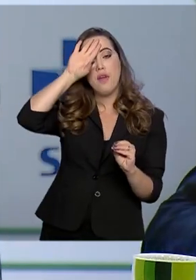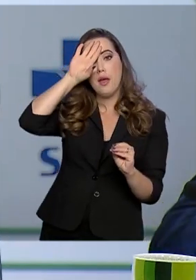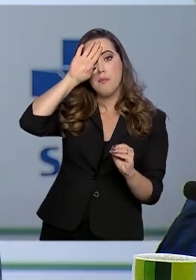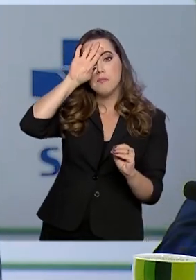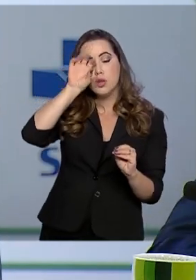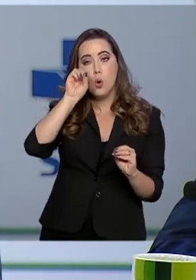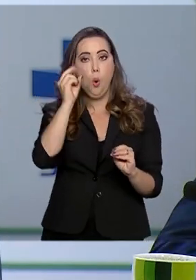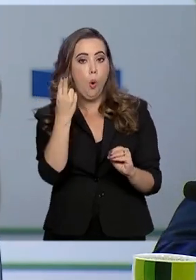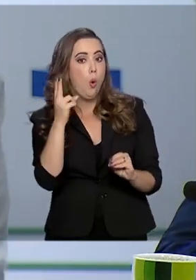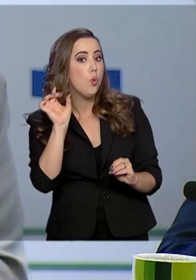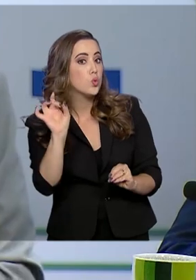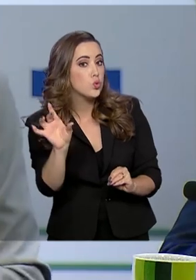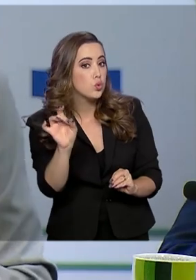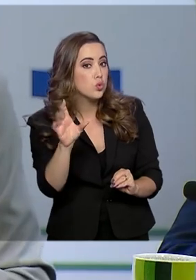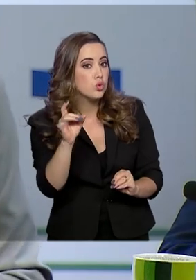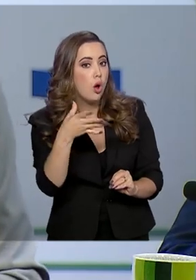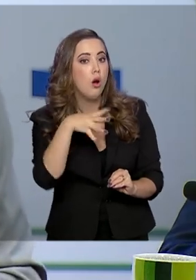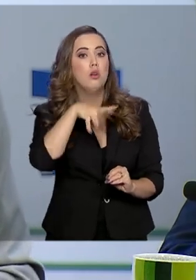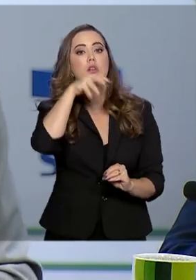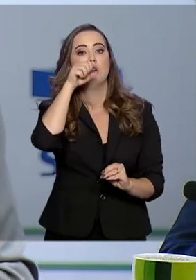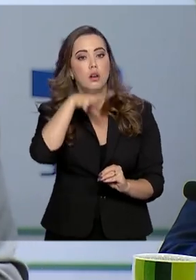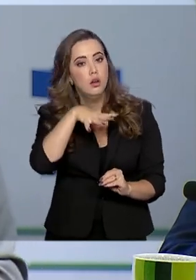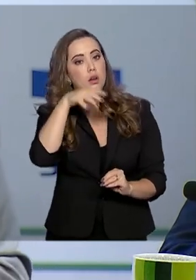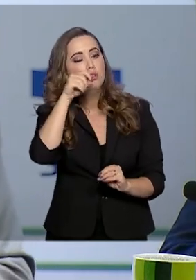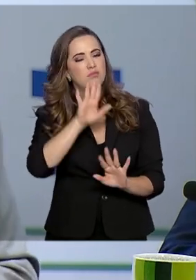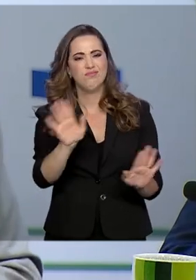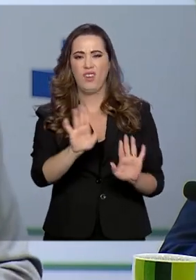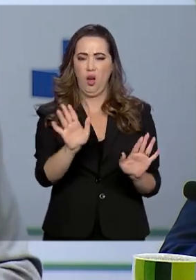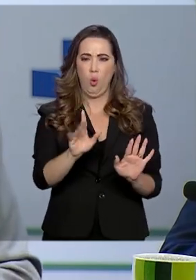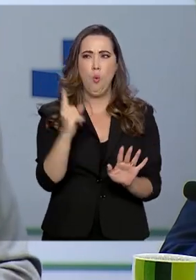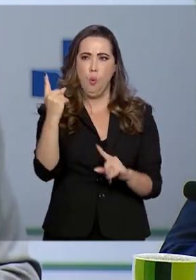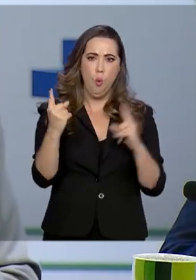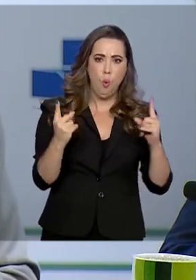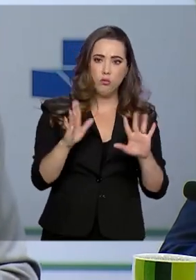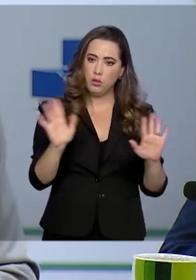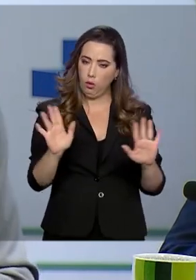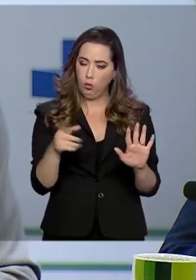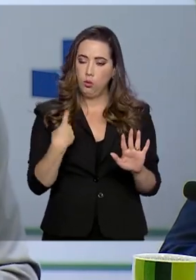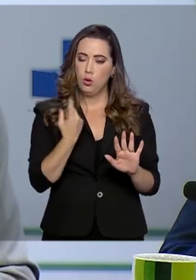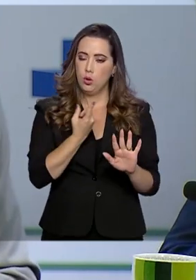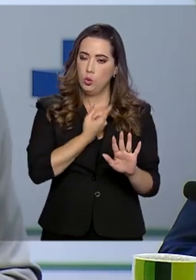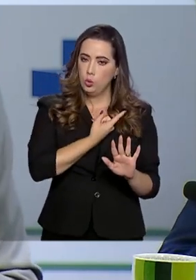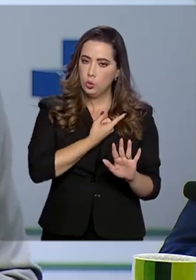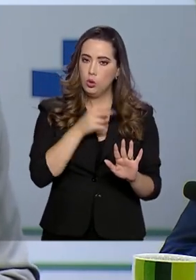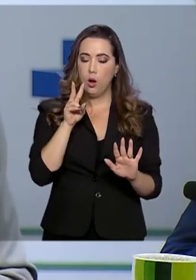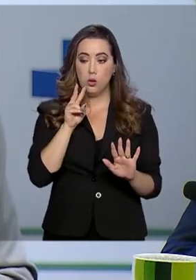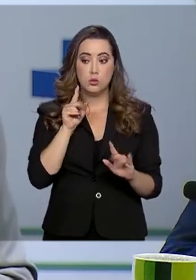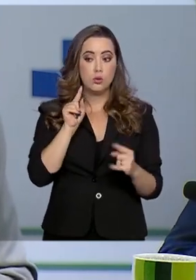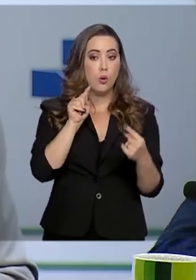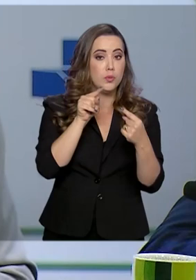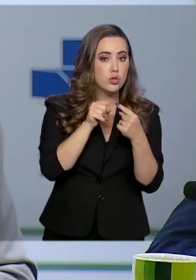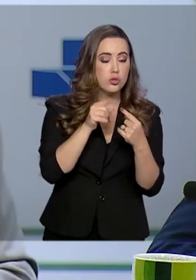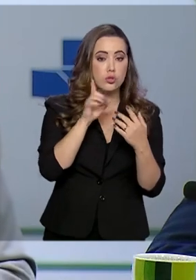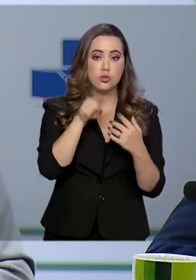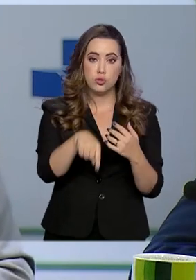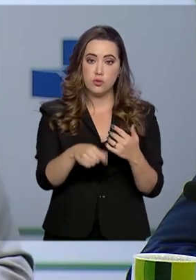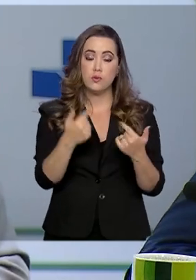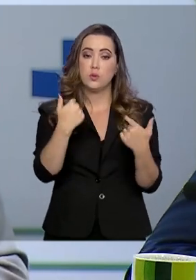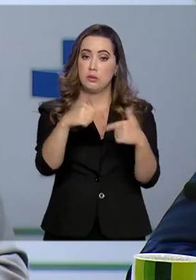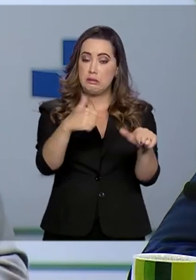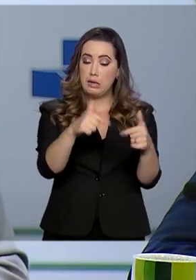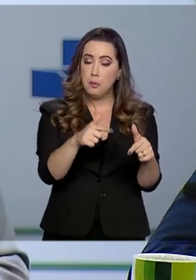que só tem um outro sintoma respiratório a nossa definição de saúde pública não é uma definição clínica é uma definição